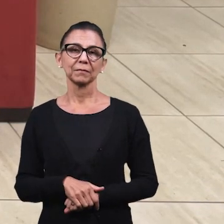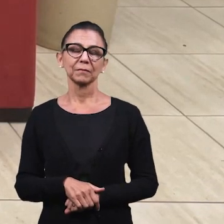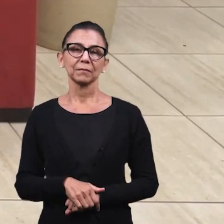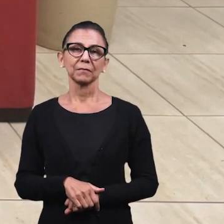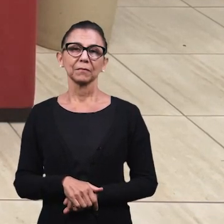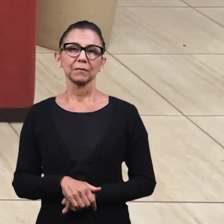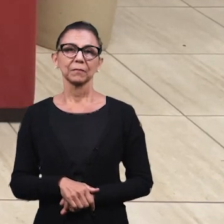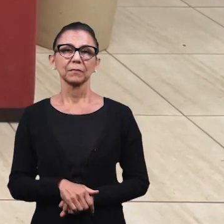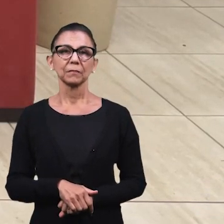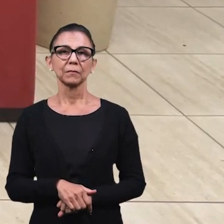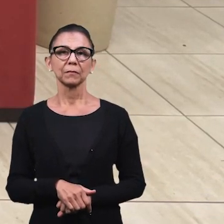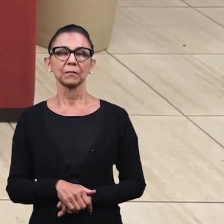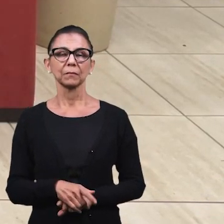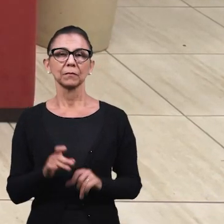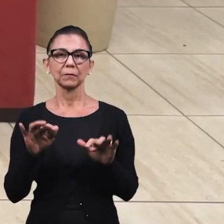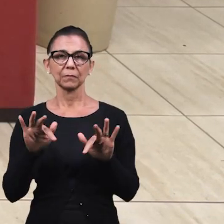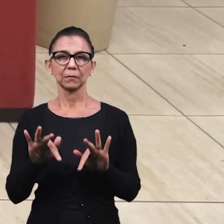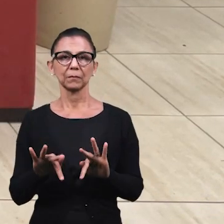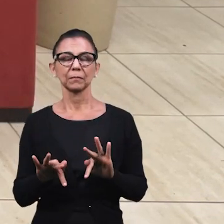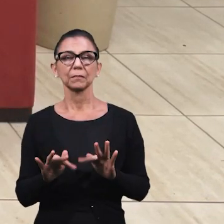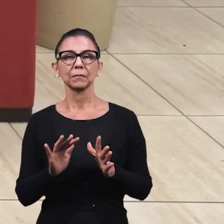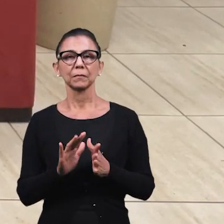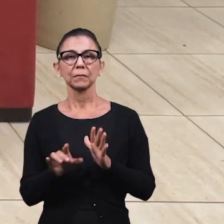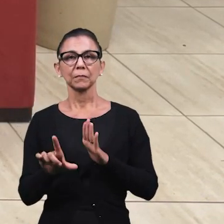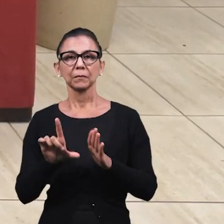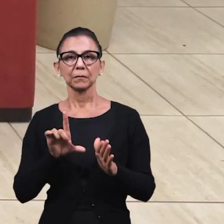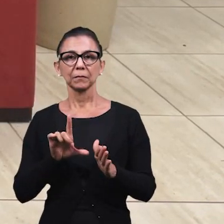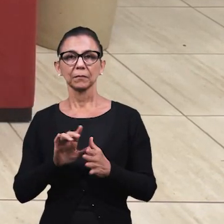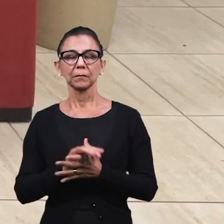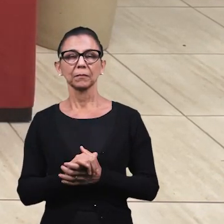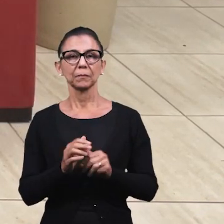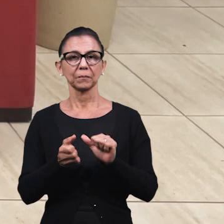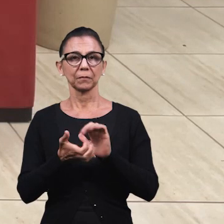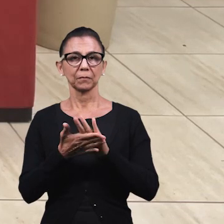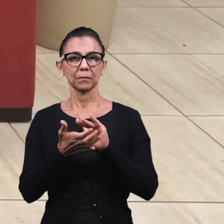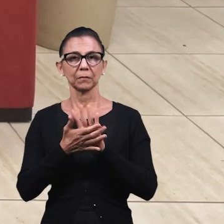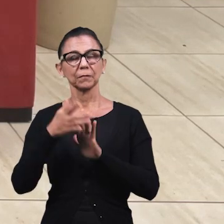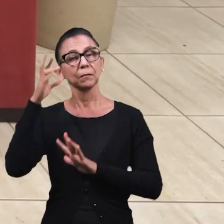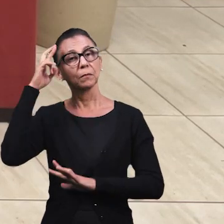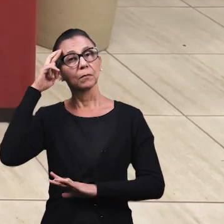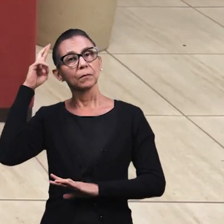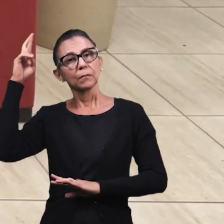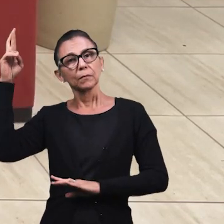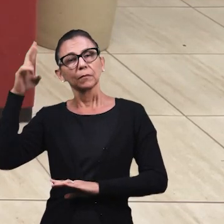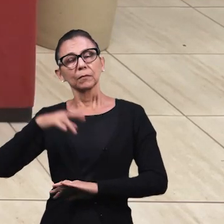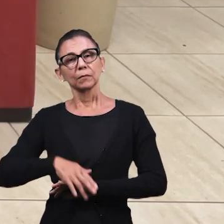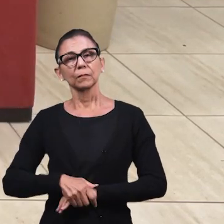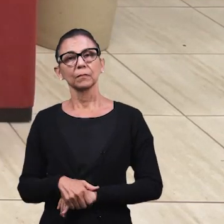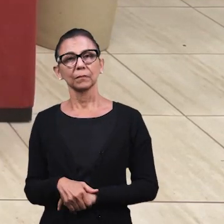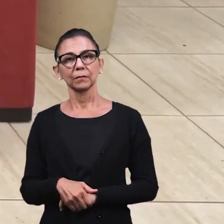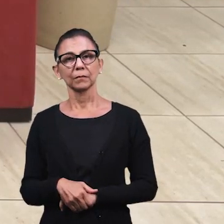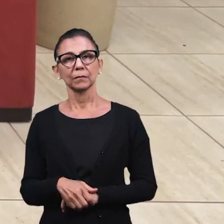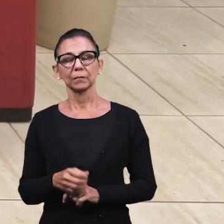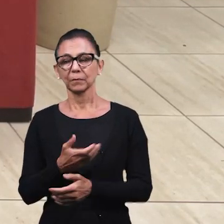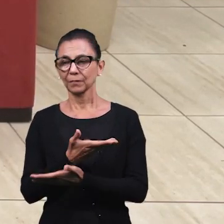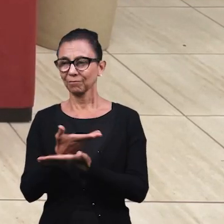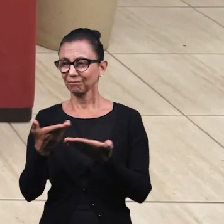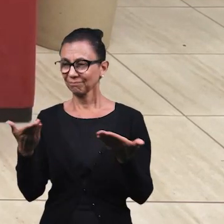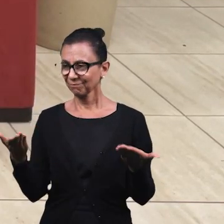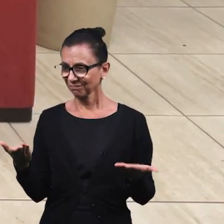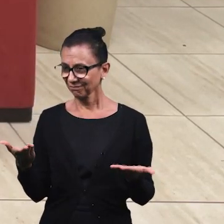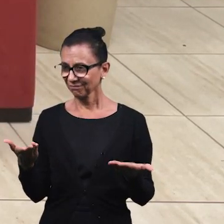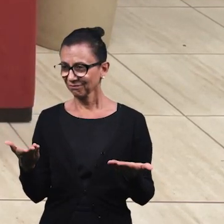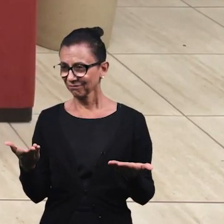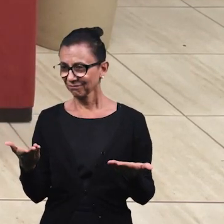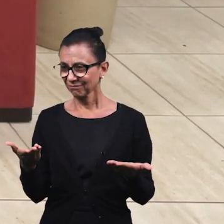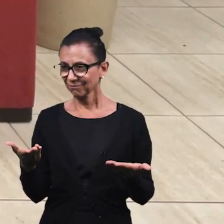e maravilhosa. Amém. Nós estamos terminando aqui esta edição, mas antes nós vamos louvar ao Senhor com mais um hino, mas quero me despedir dos